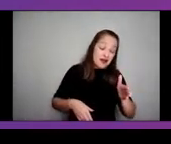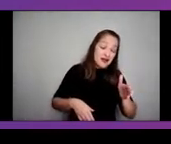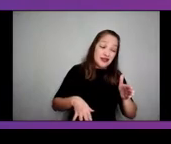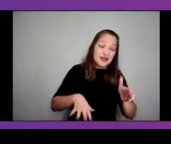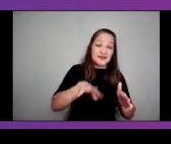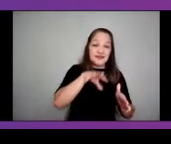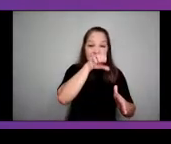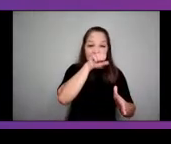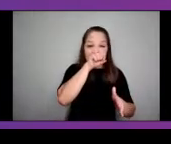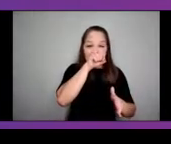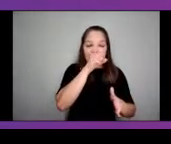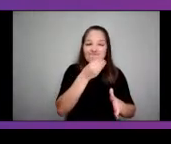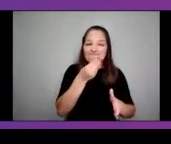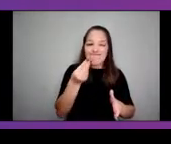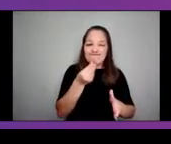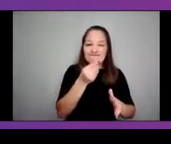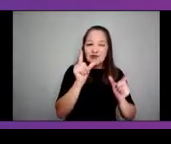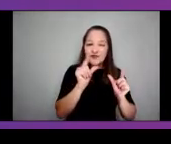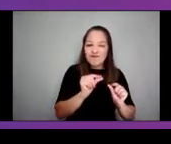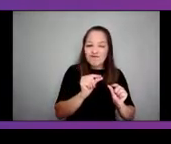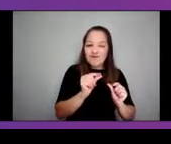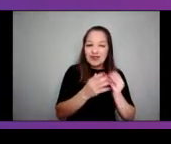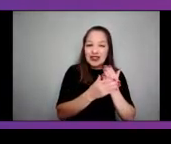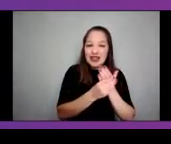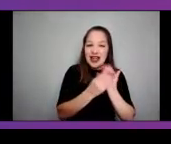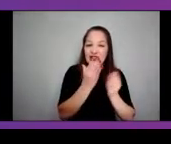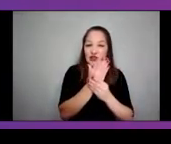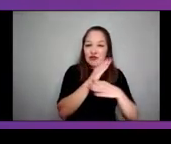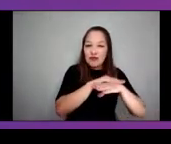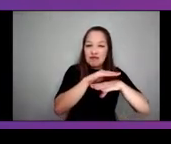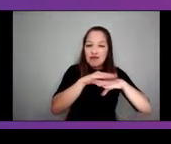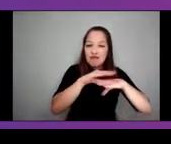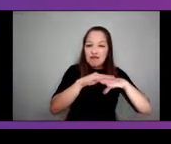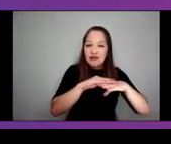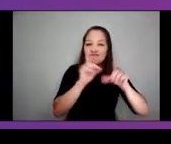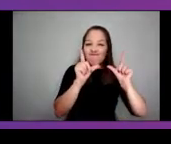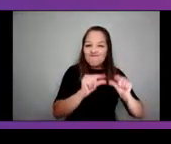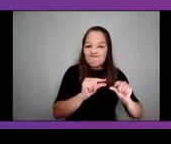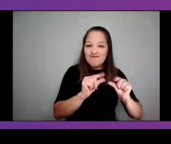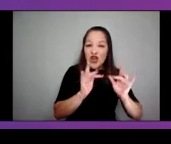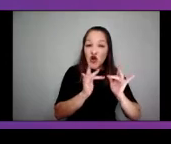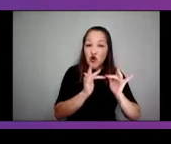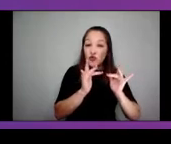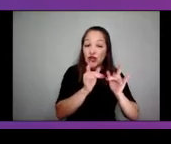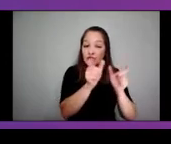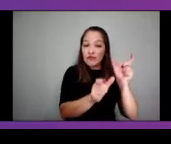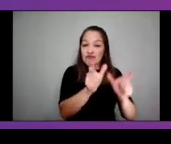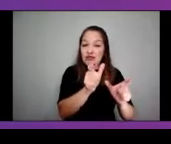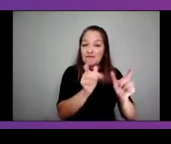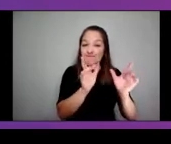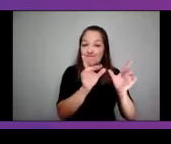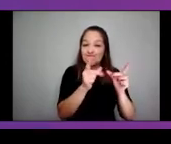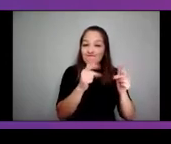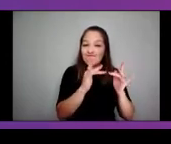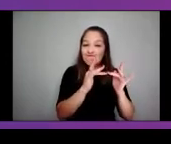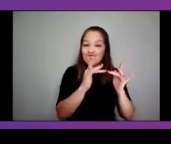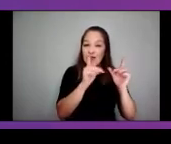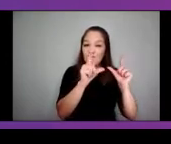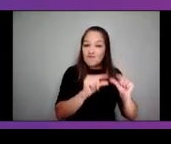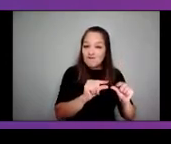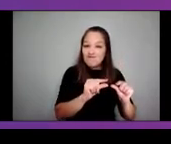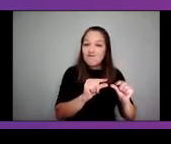né sentindo menos o tato com menos contato com outras pessoas nessa geração